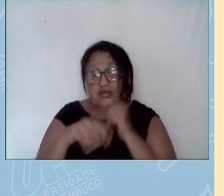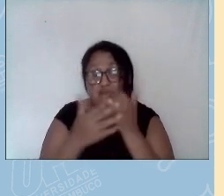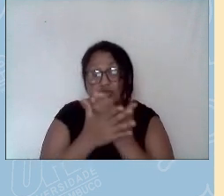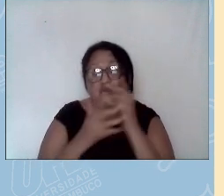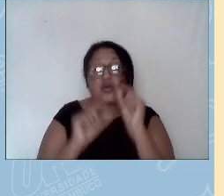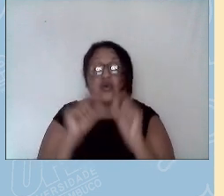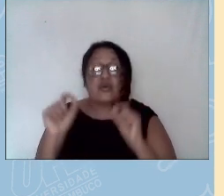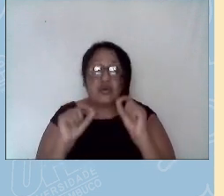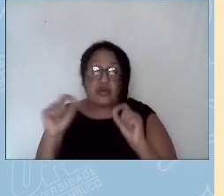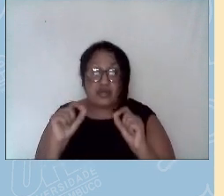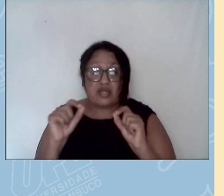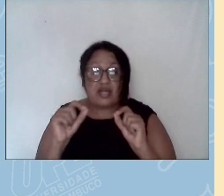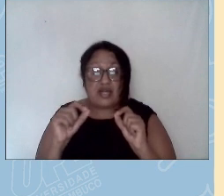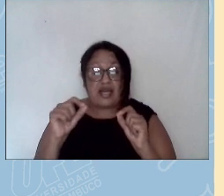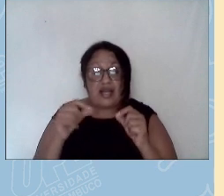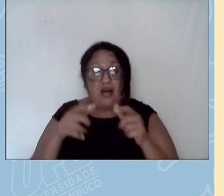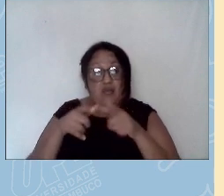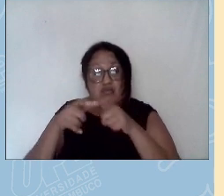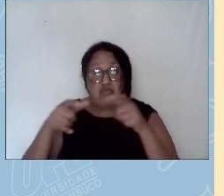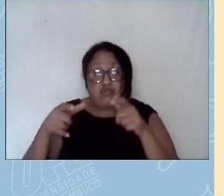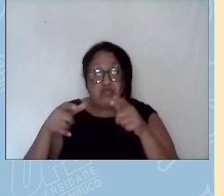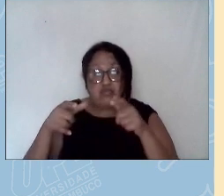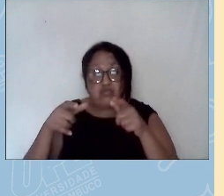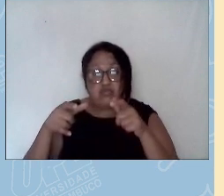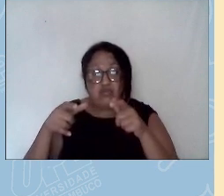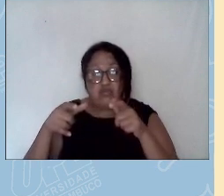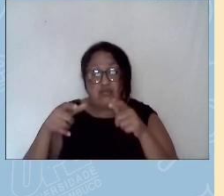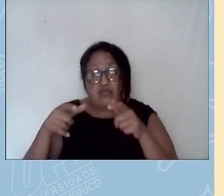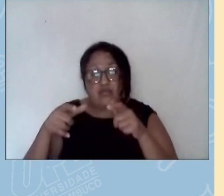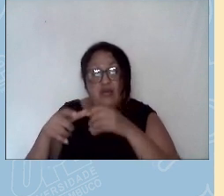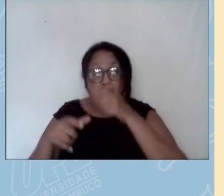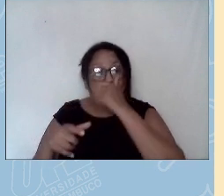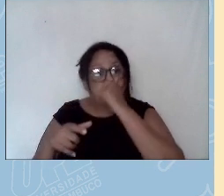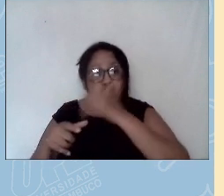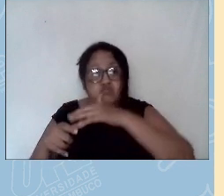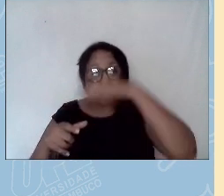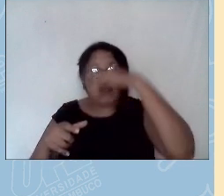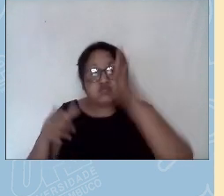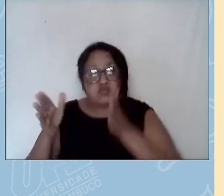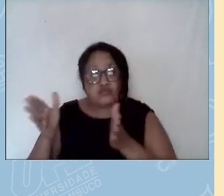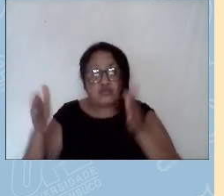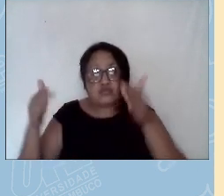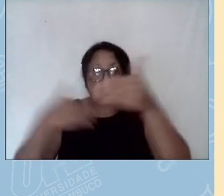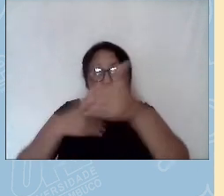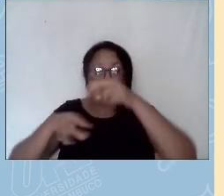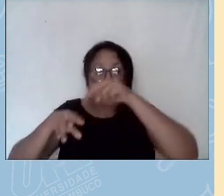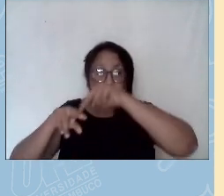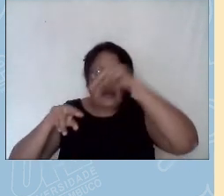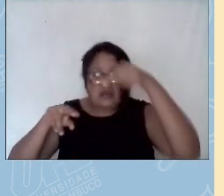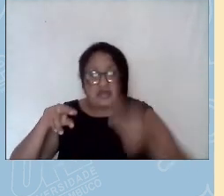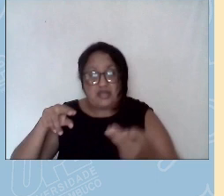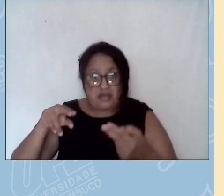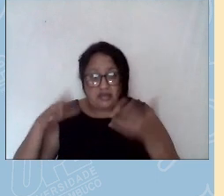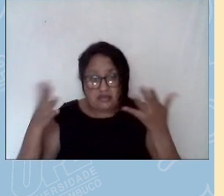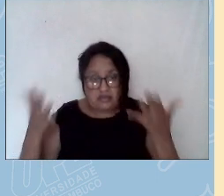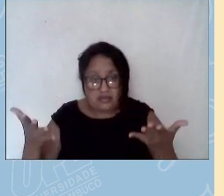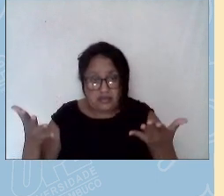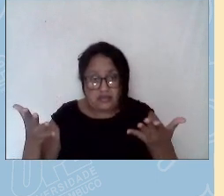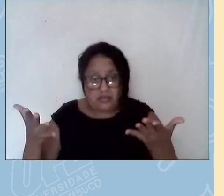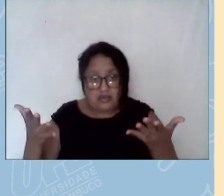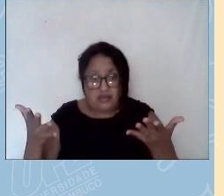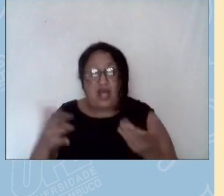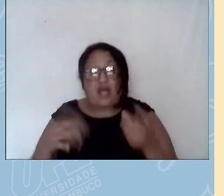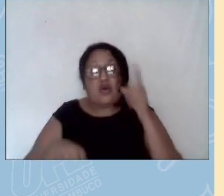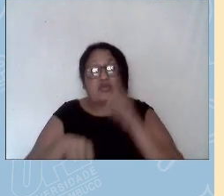a bomba enche a piscina sem perdas de água de nenhuma espécie nestas condições o